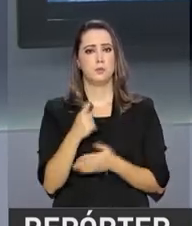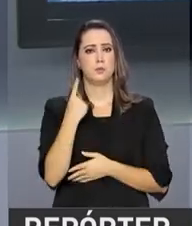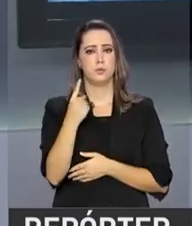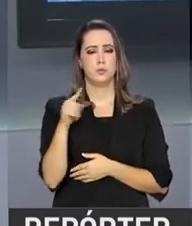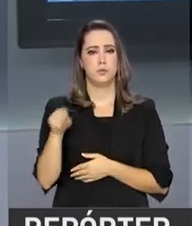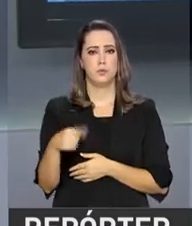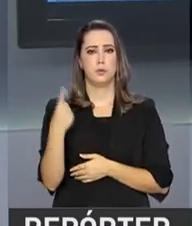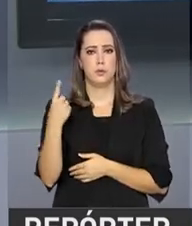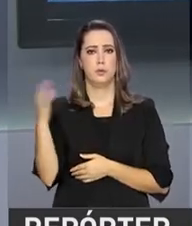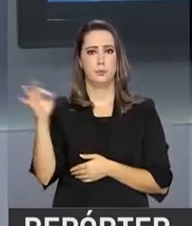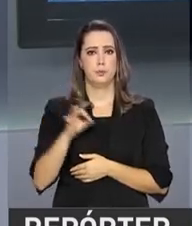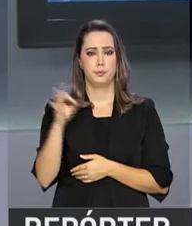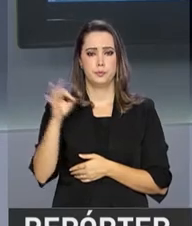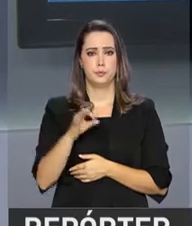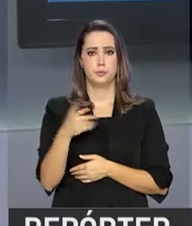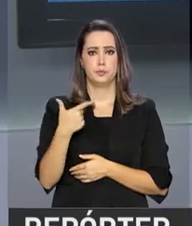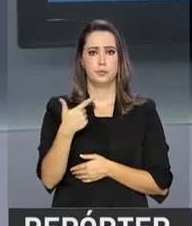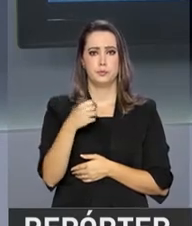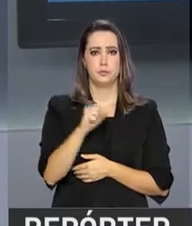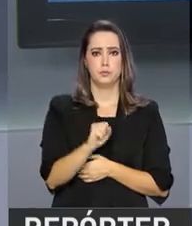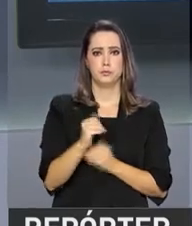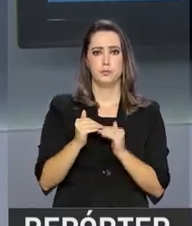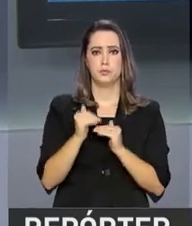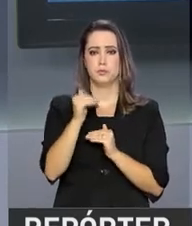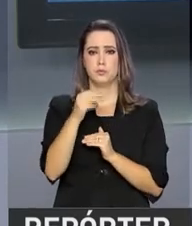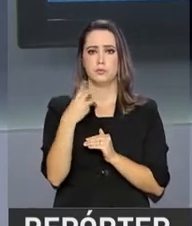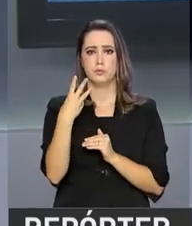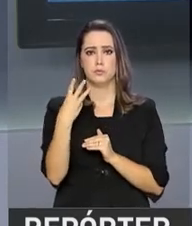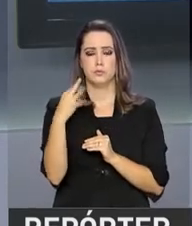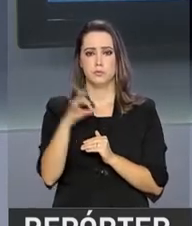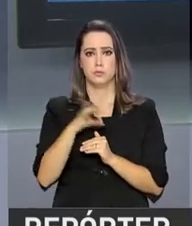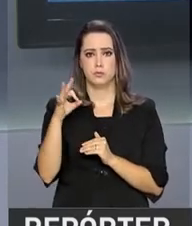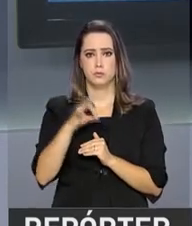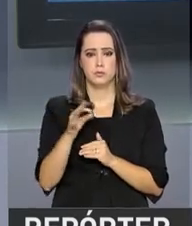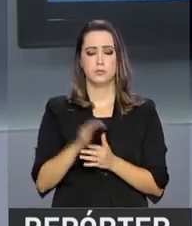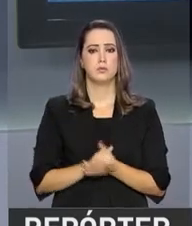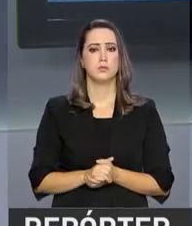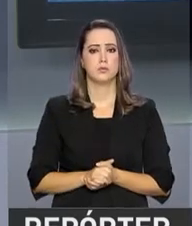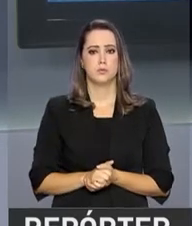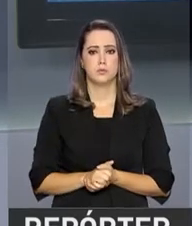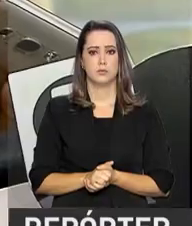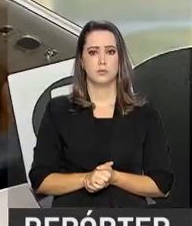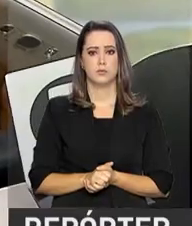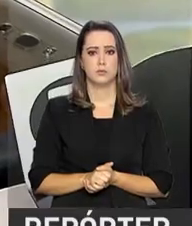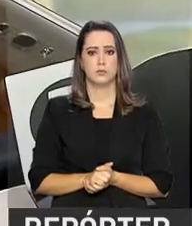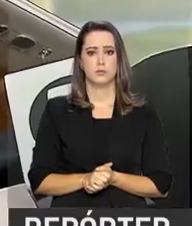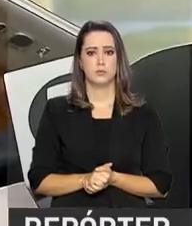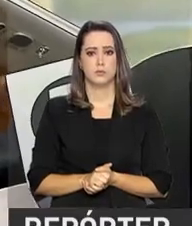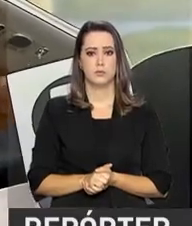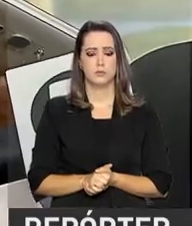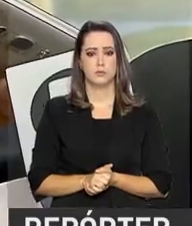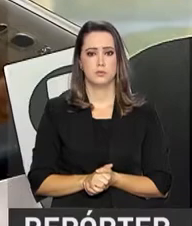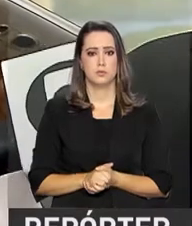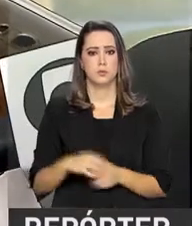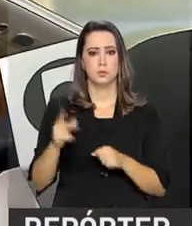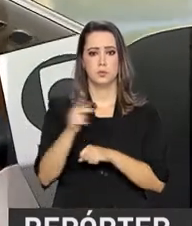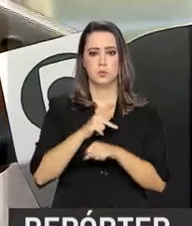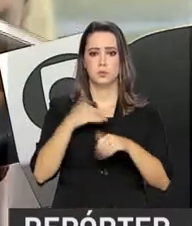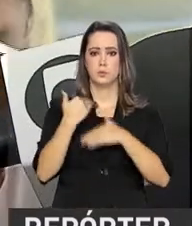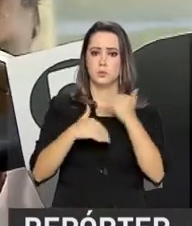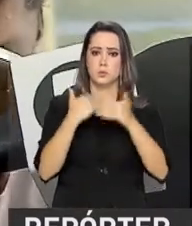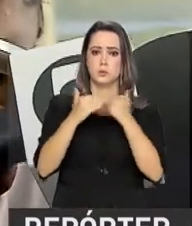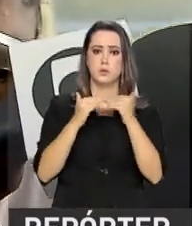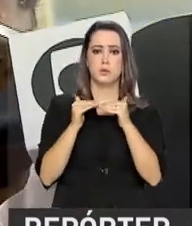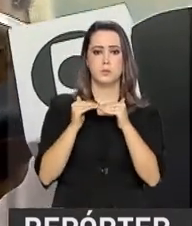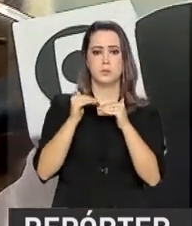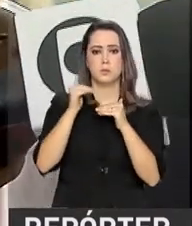1,1 por cento para 2018 a expectativa é de 3% o país está crescendo mais do que